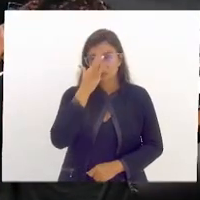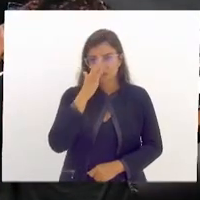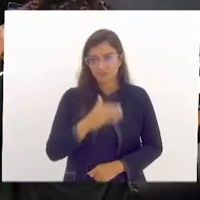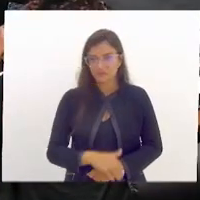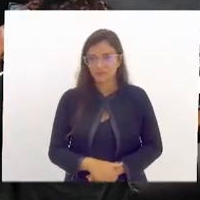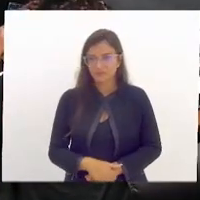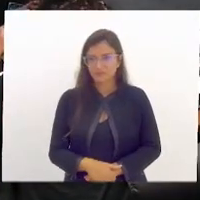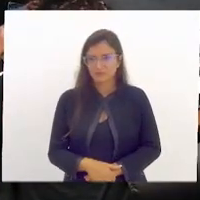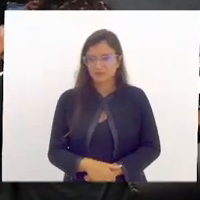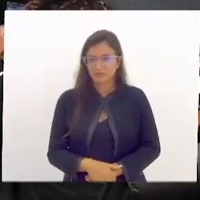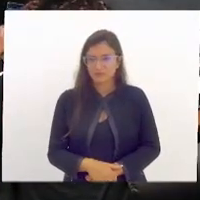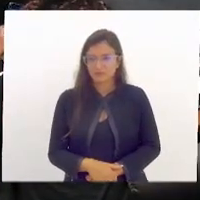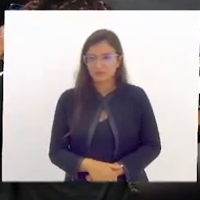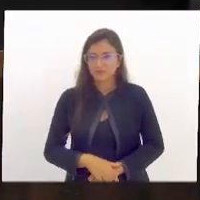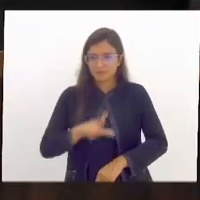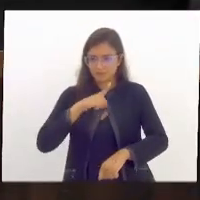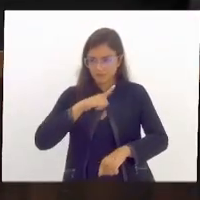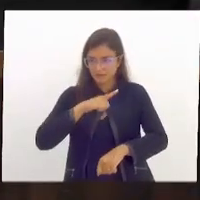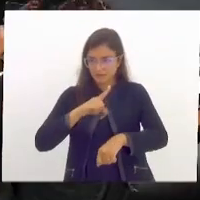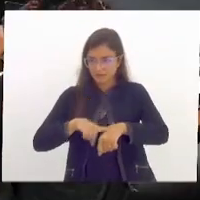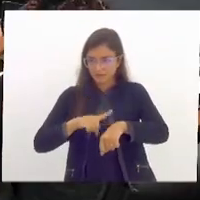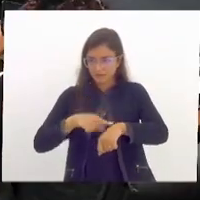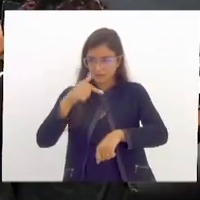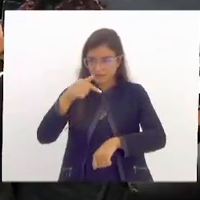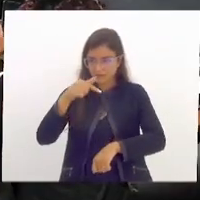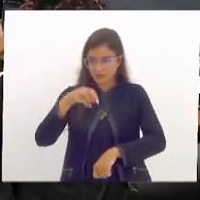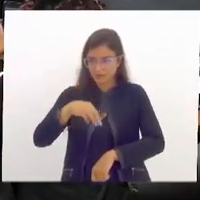Vossa Excelência dispõe de 7 minutos.